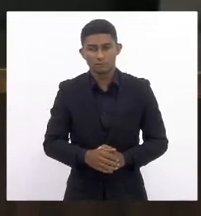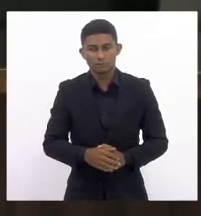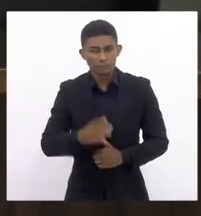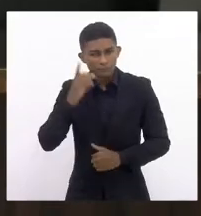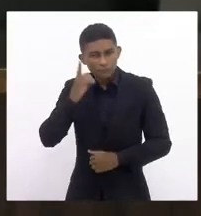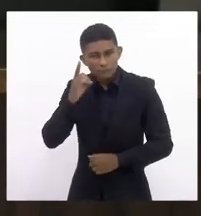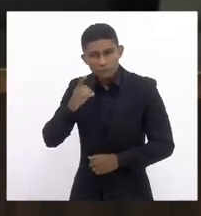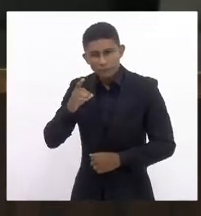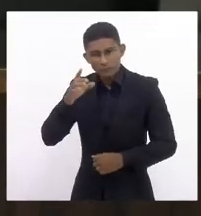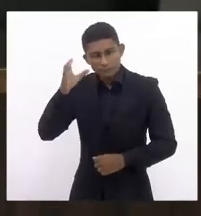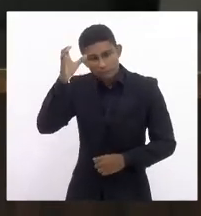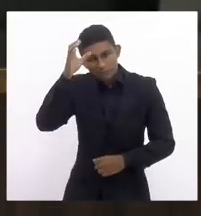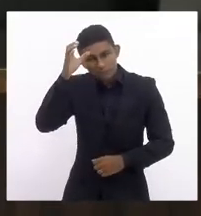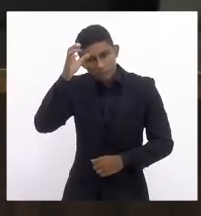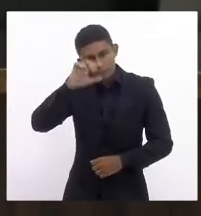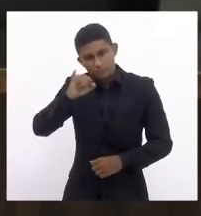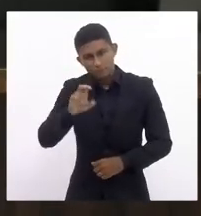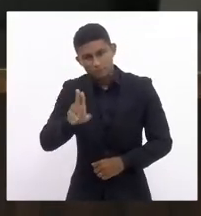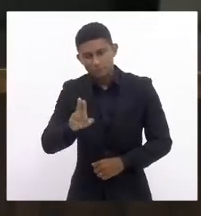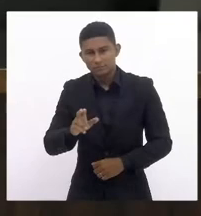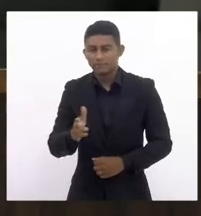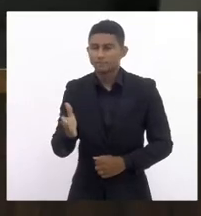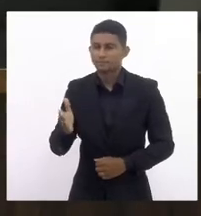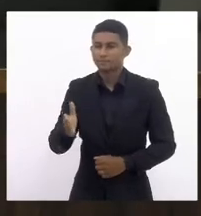Deputada Tia Ju.